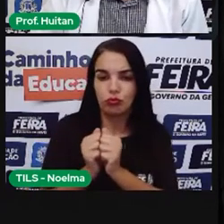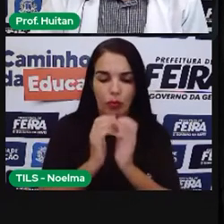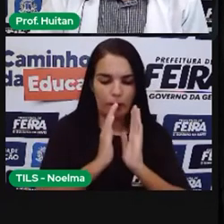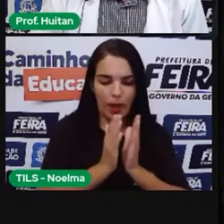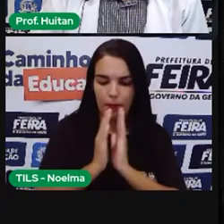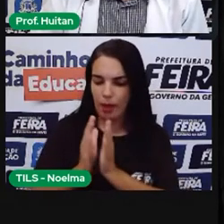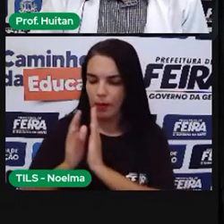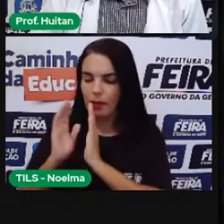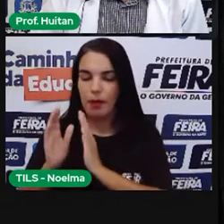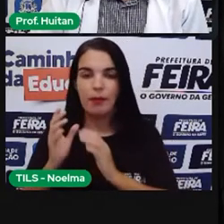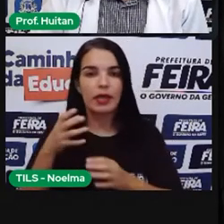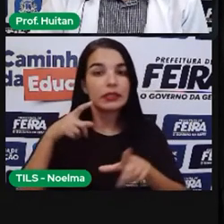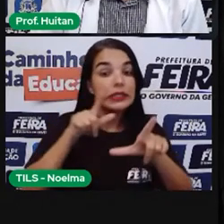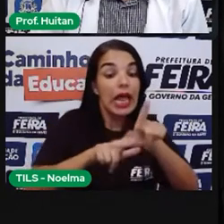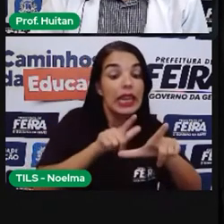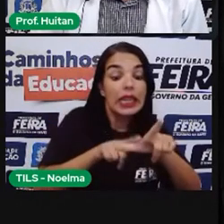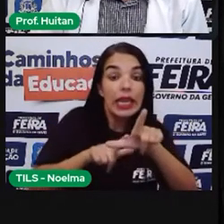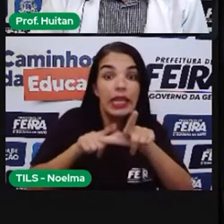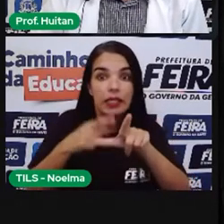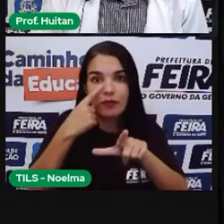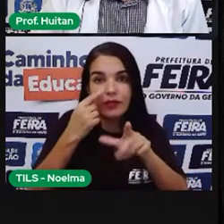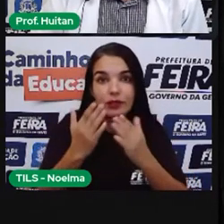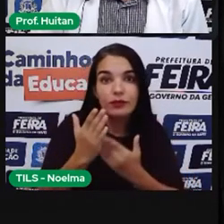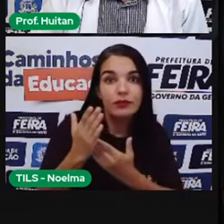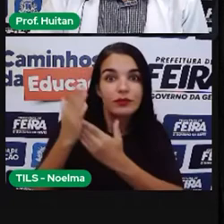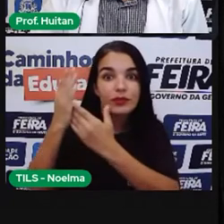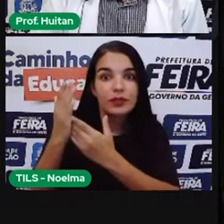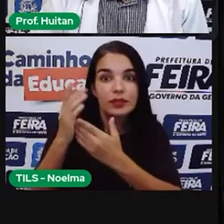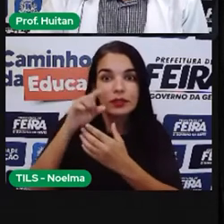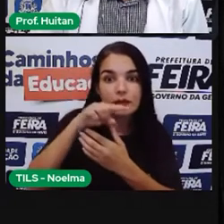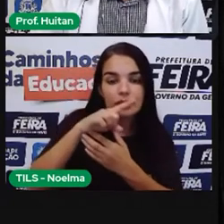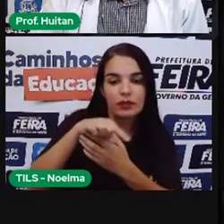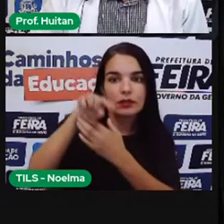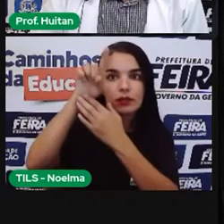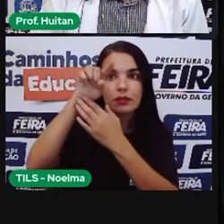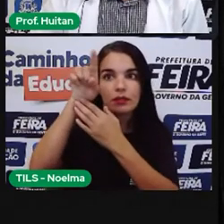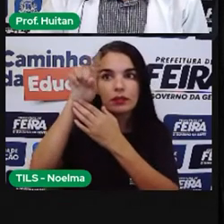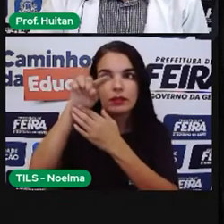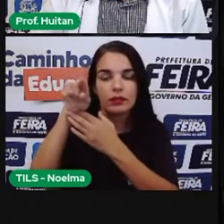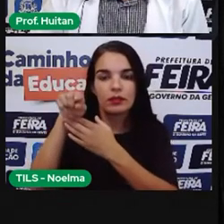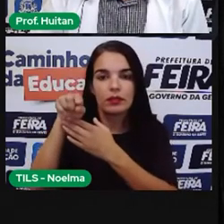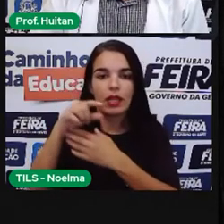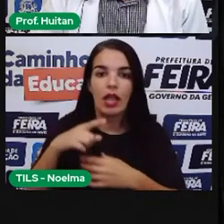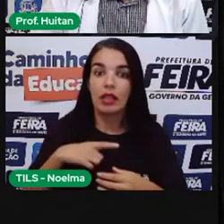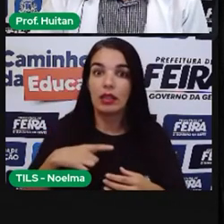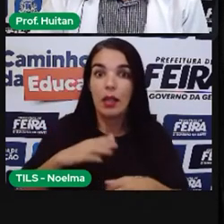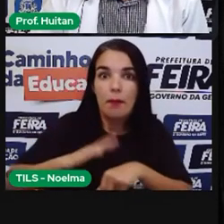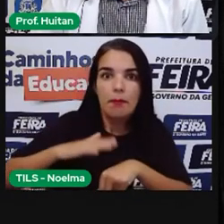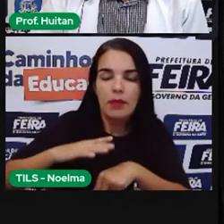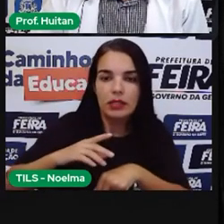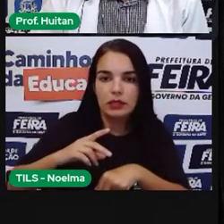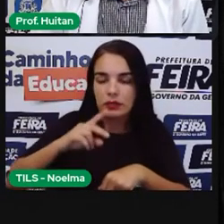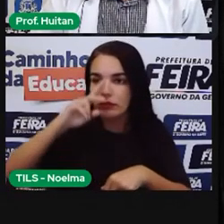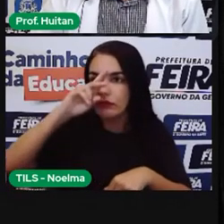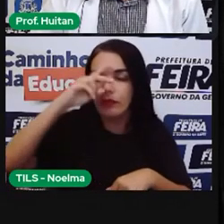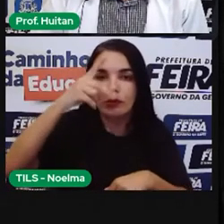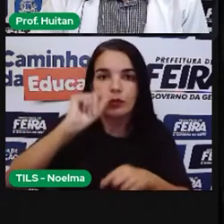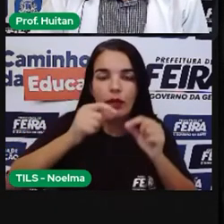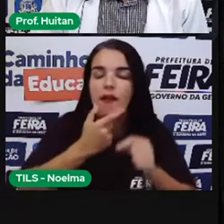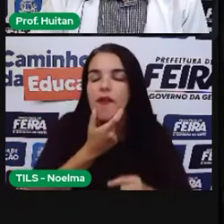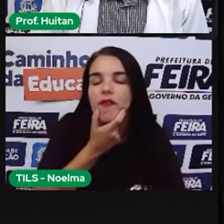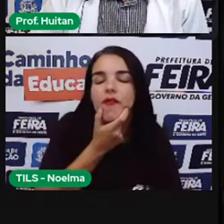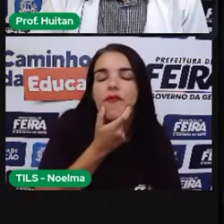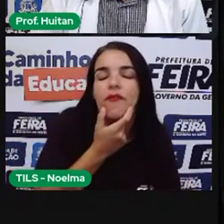partitura. Olha uma partitura no desenho aí acima. Exige-se mais do cantor, pois a voz se coloca como